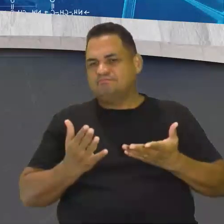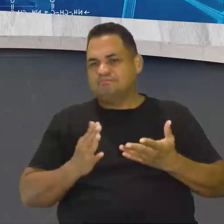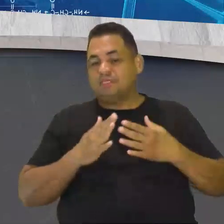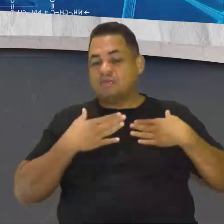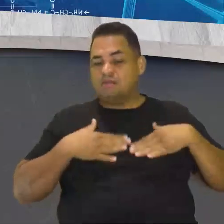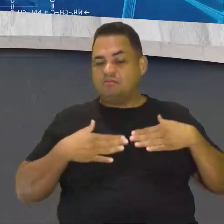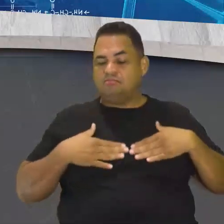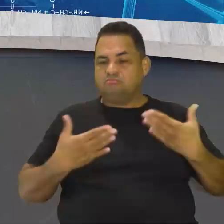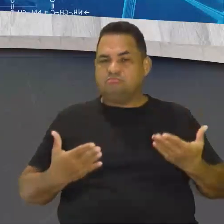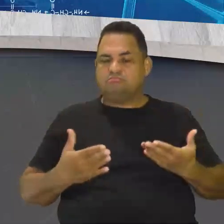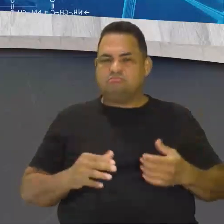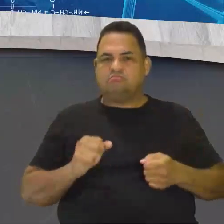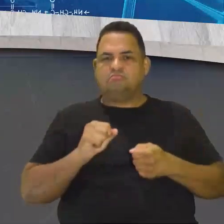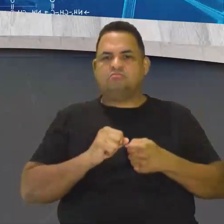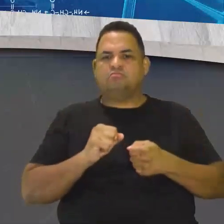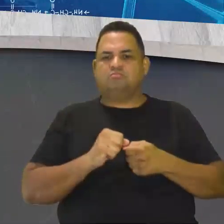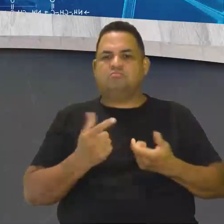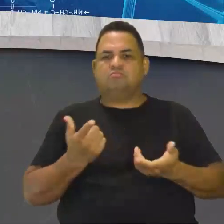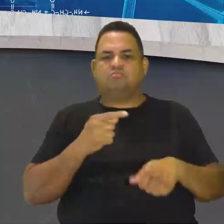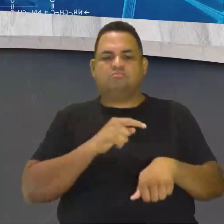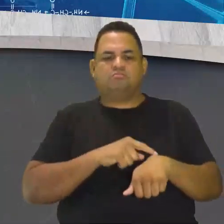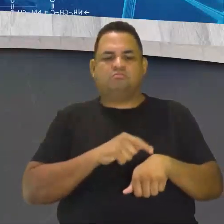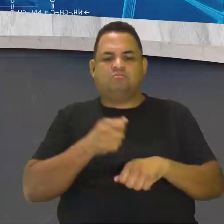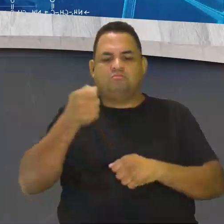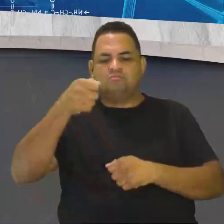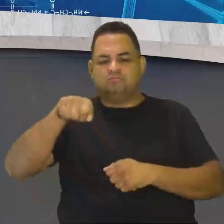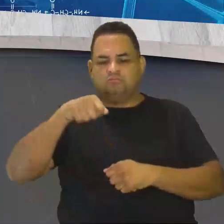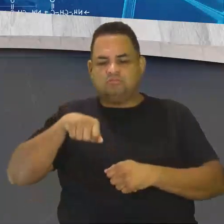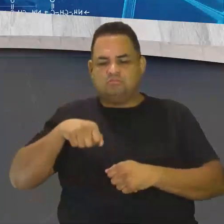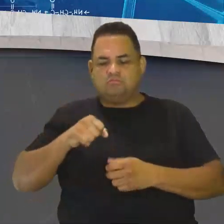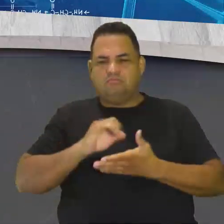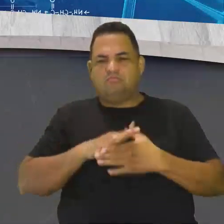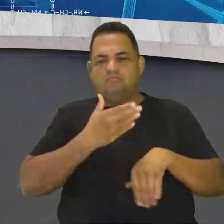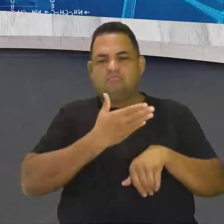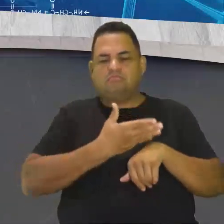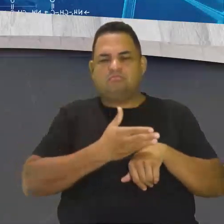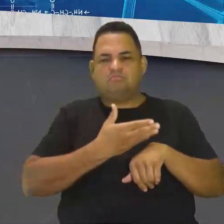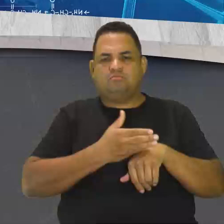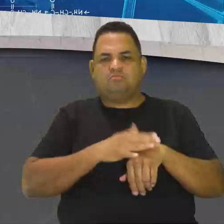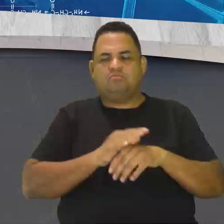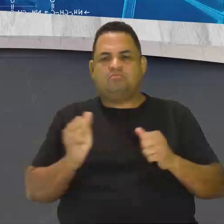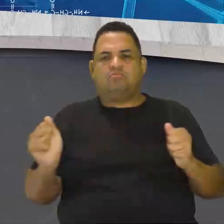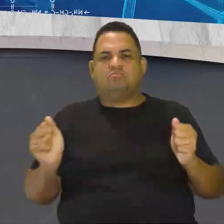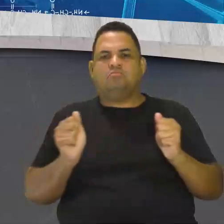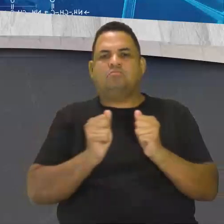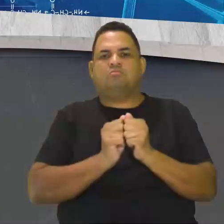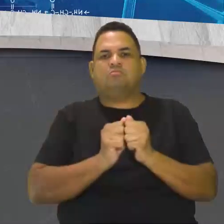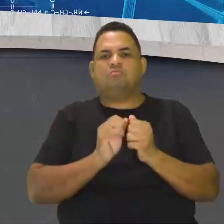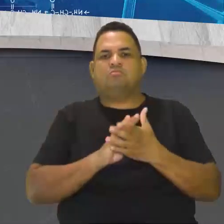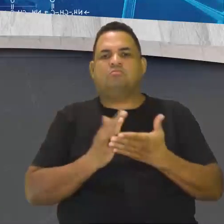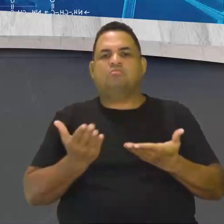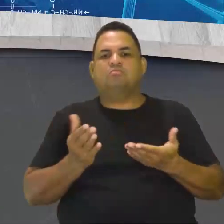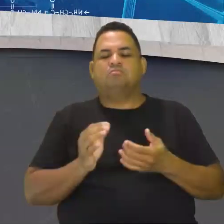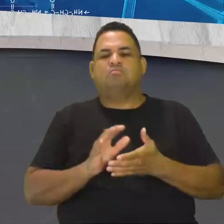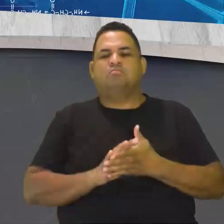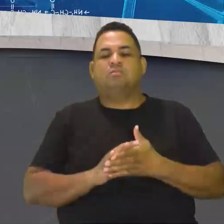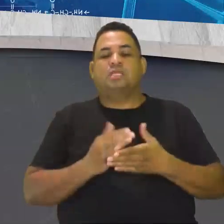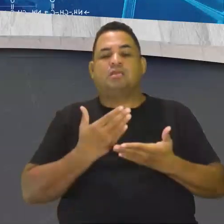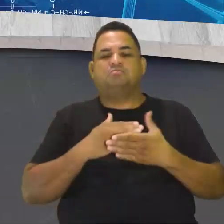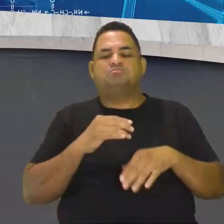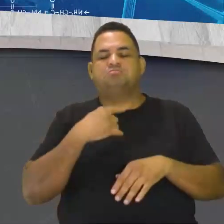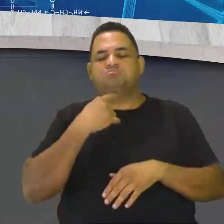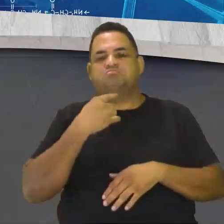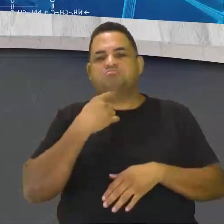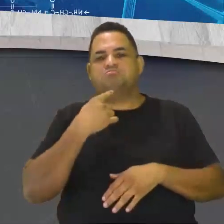mundo, tá? A gente vai fazer agora a correção desses exercícios junto com vocês para a gente ir para o nosso